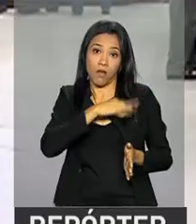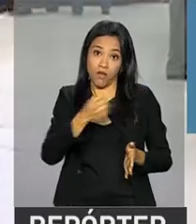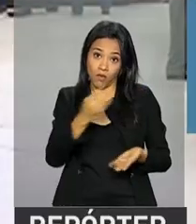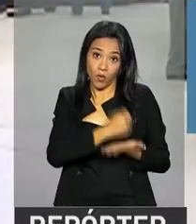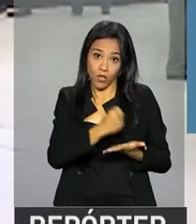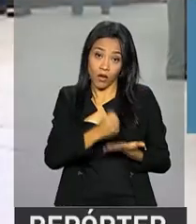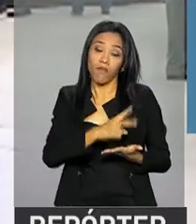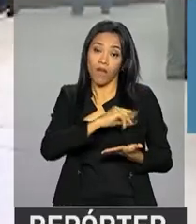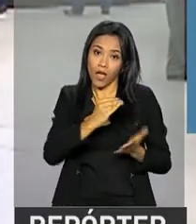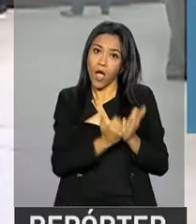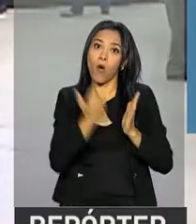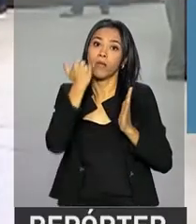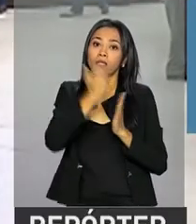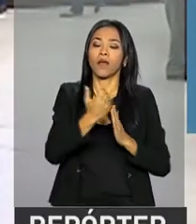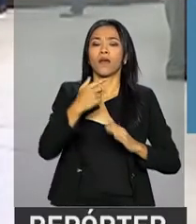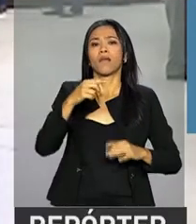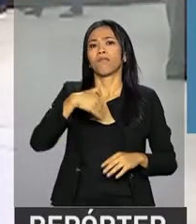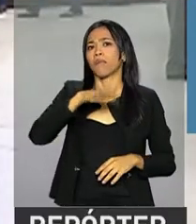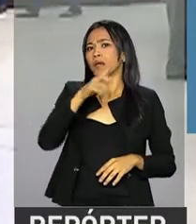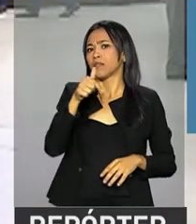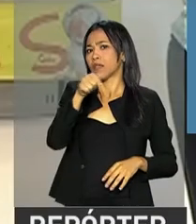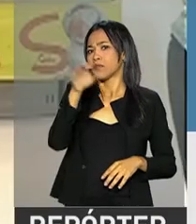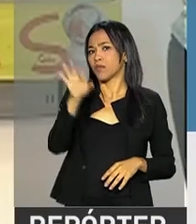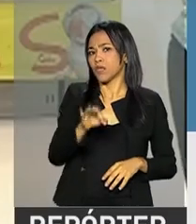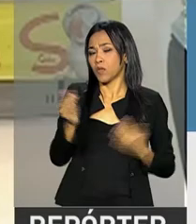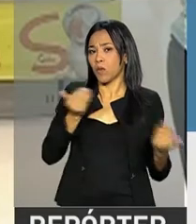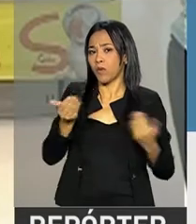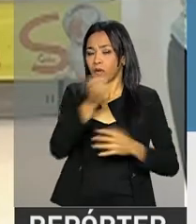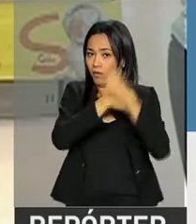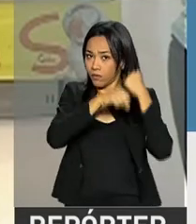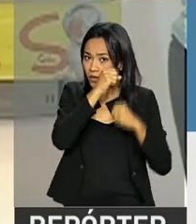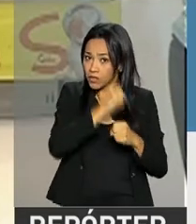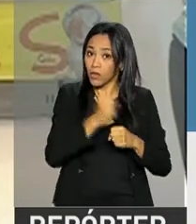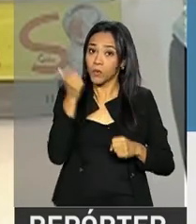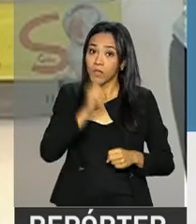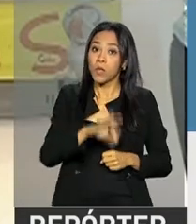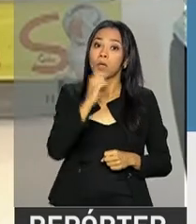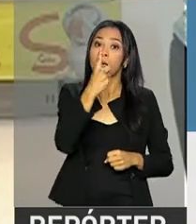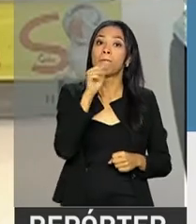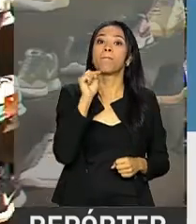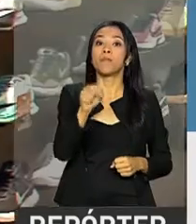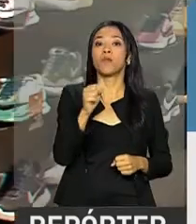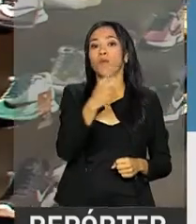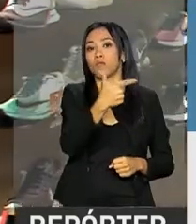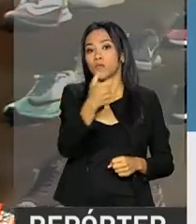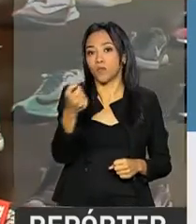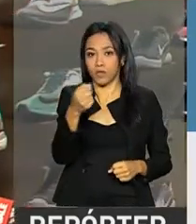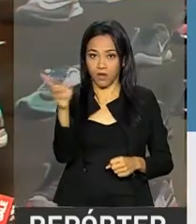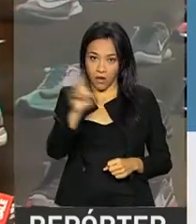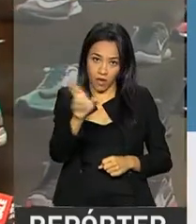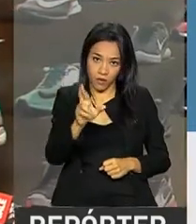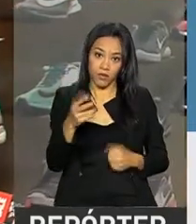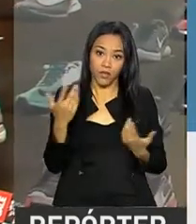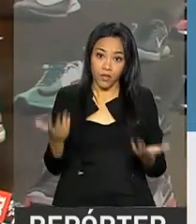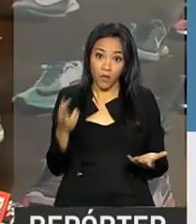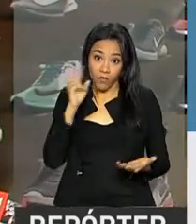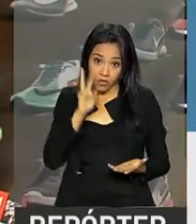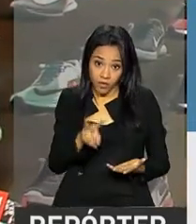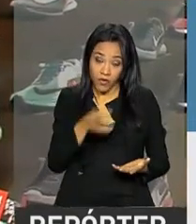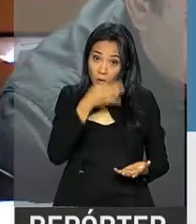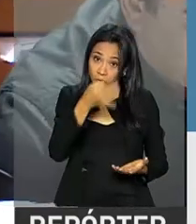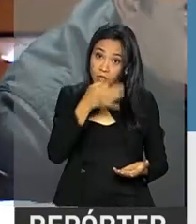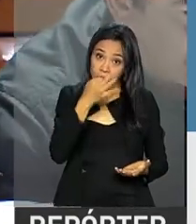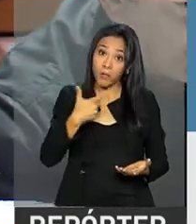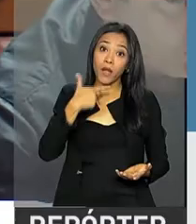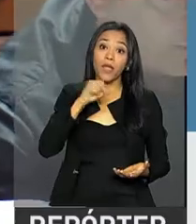mais de 7% em relação ao ano passado chegando a mil e duzentos reais diante do cenário valem as dicas